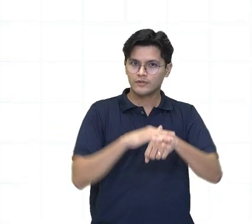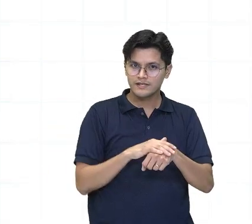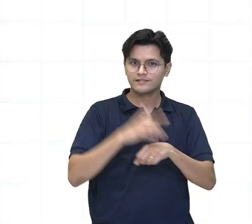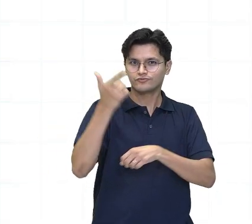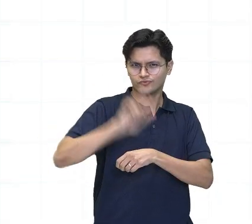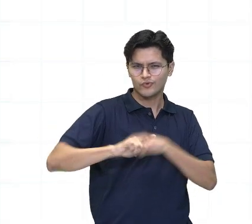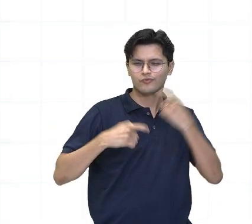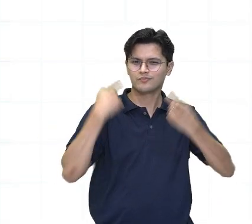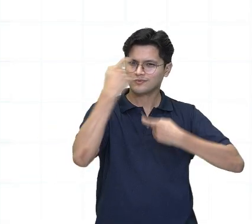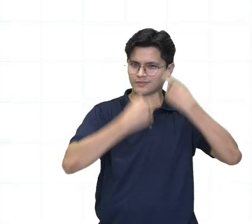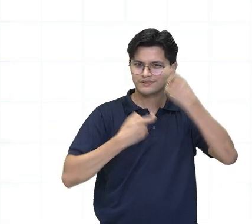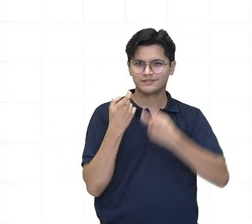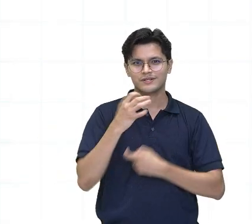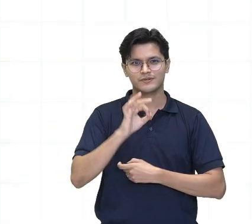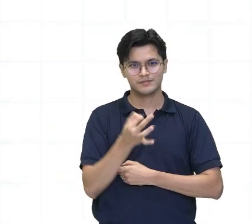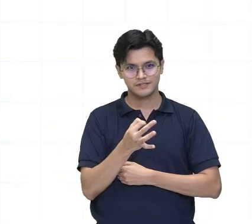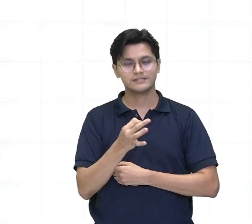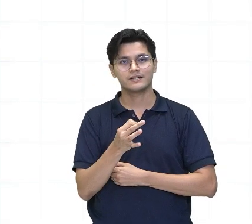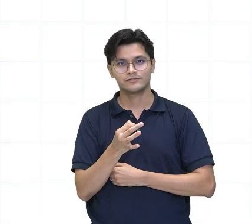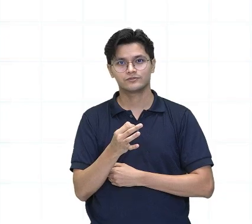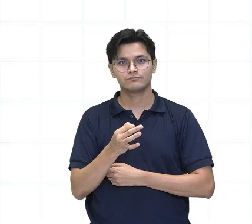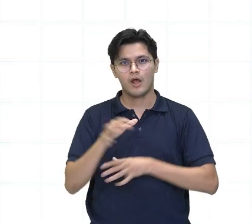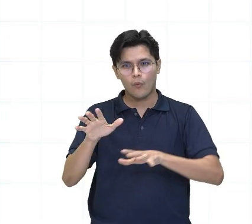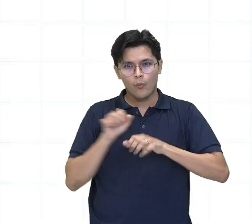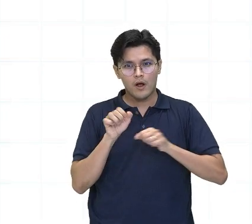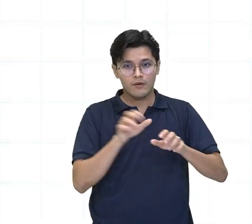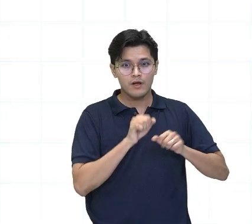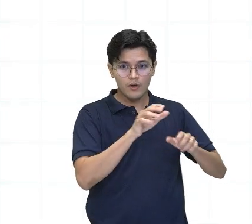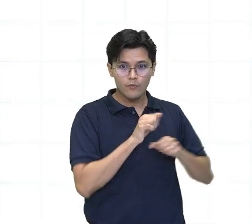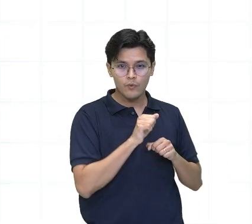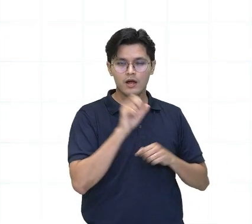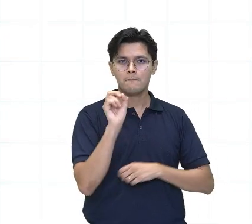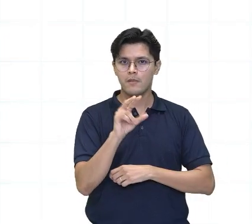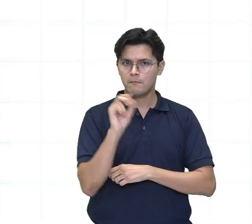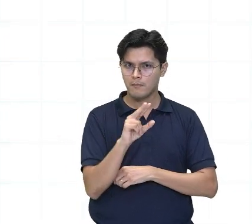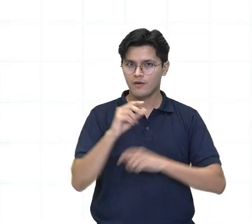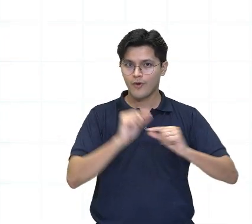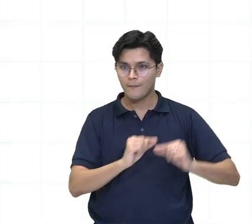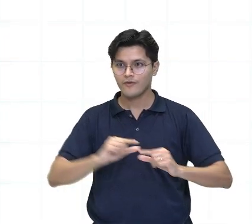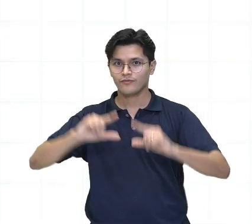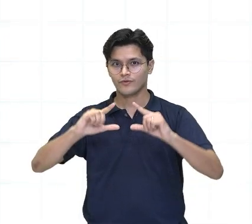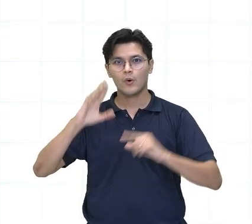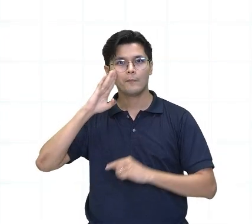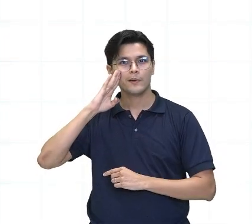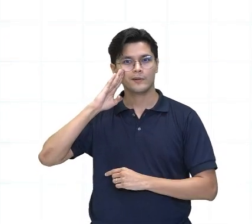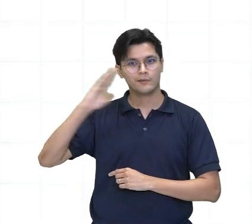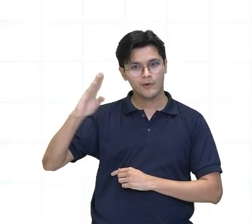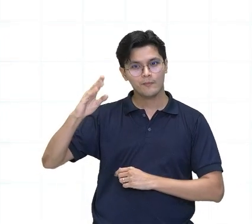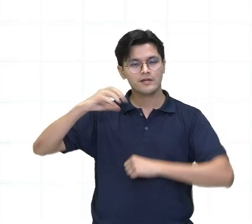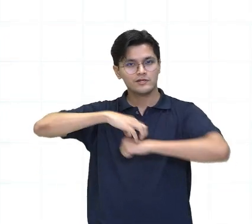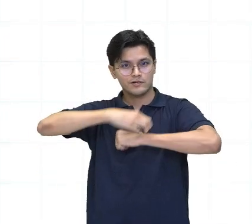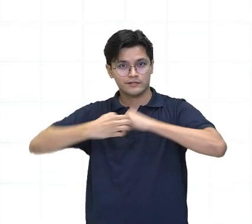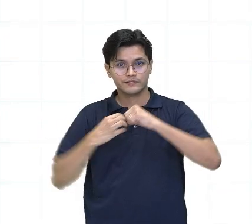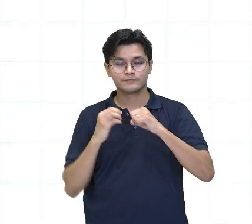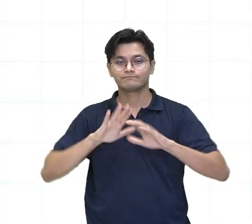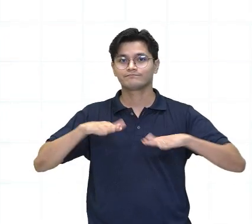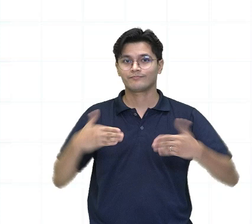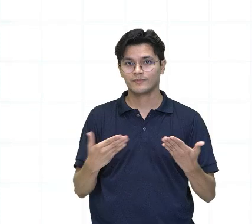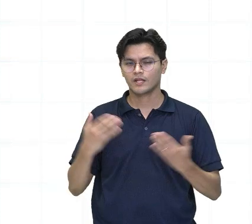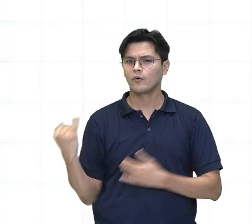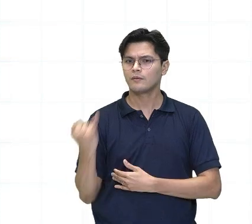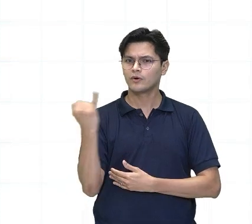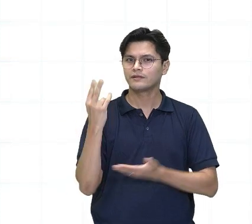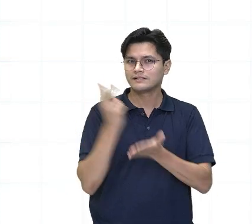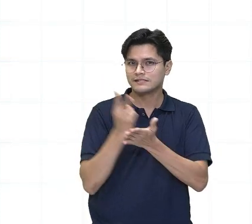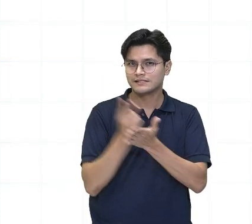de arbovírus aumentou, principalmente a chikungunya. Então, é sempre importante falar sobre